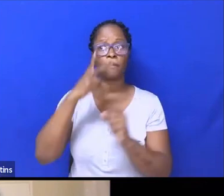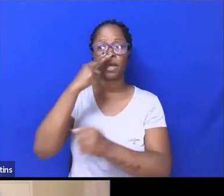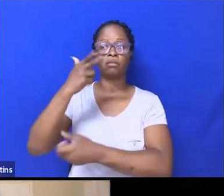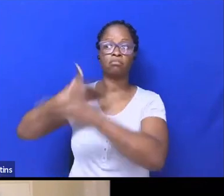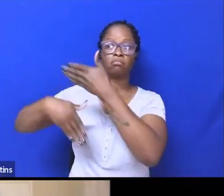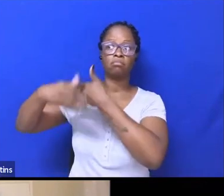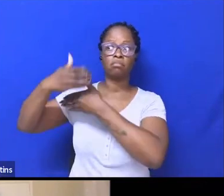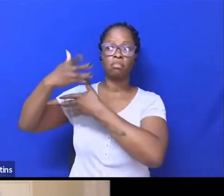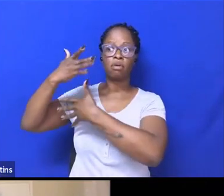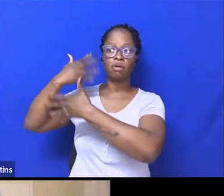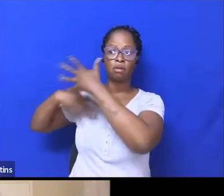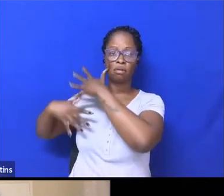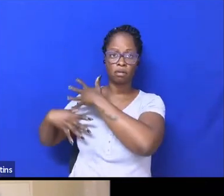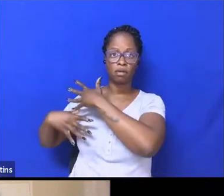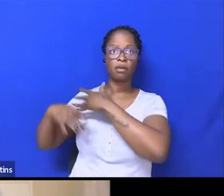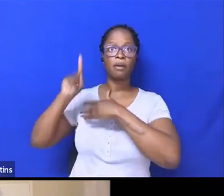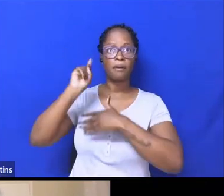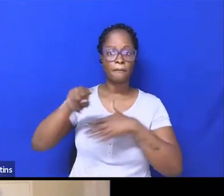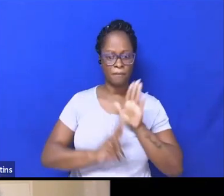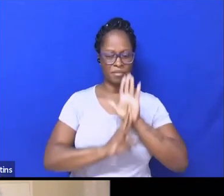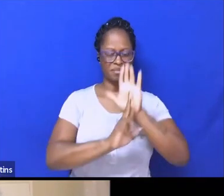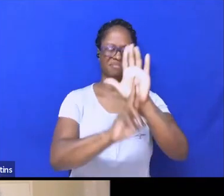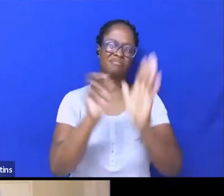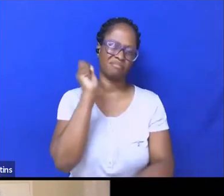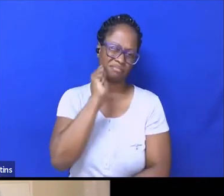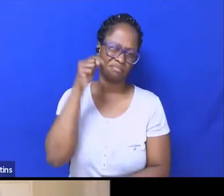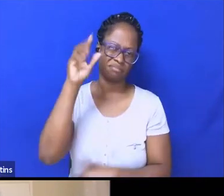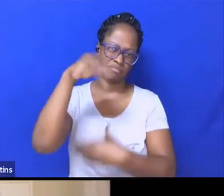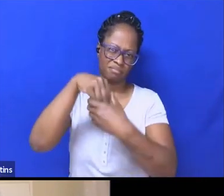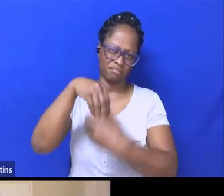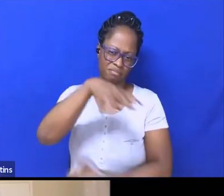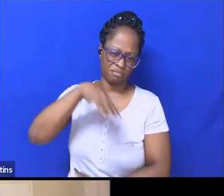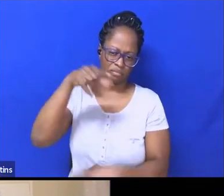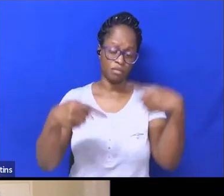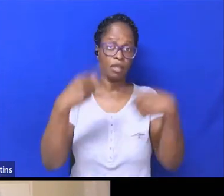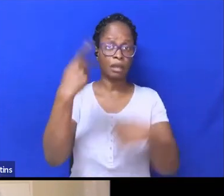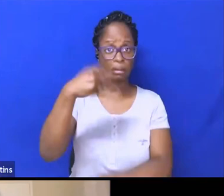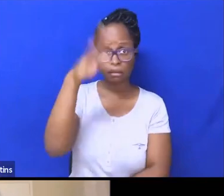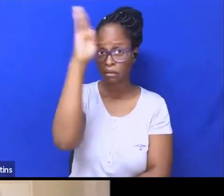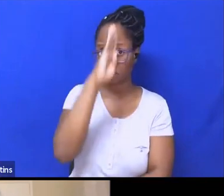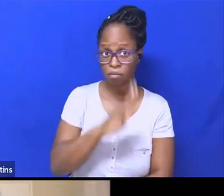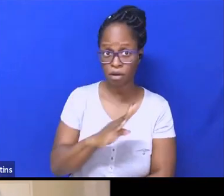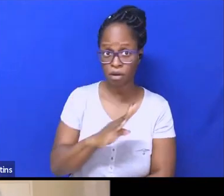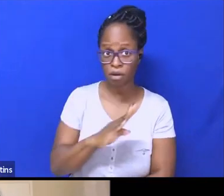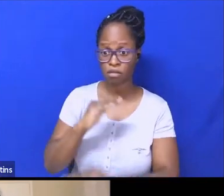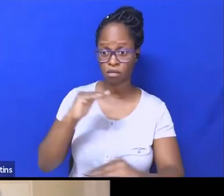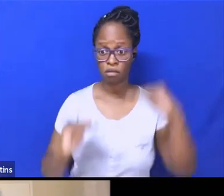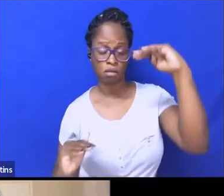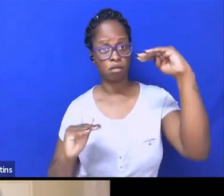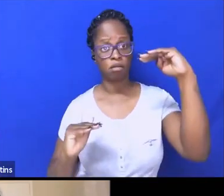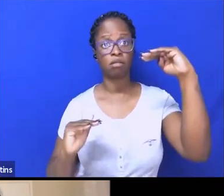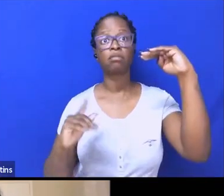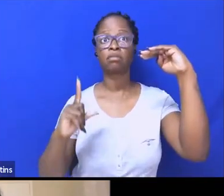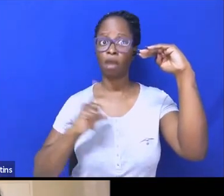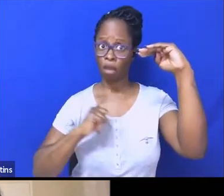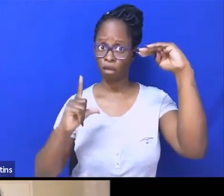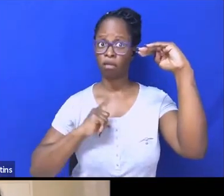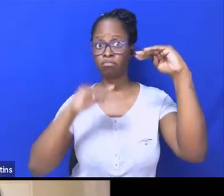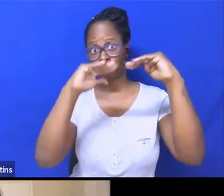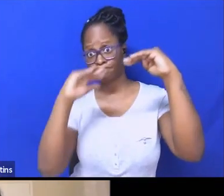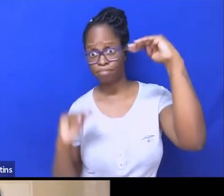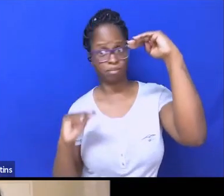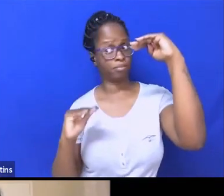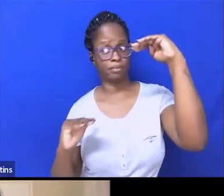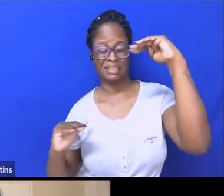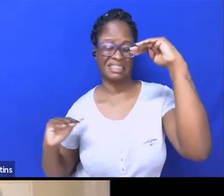para representatividade feminina na política que como a gente falou aqui no Brasil já não é igualitária está bem longe da paridade